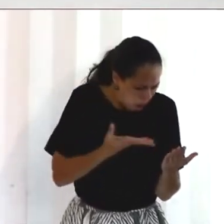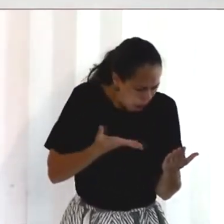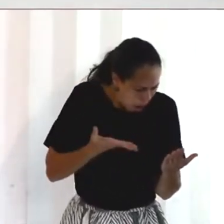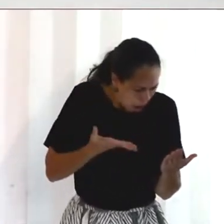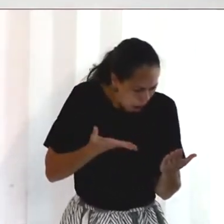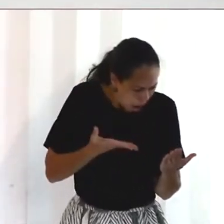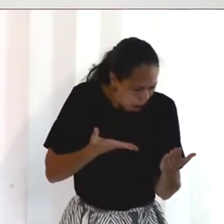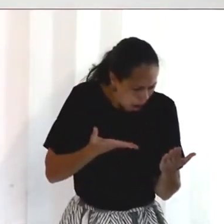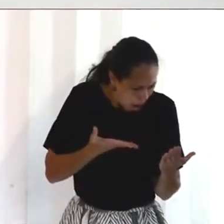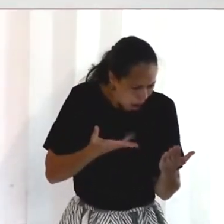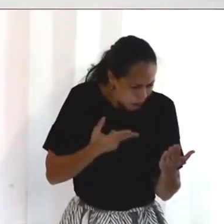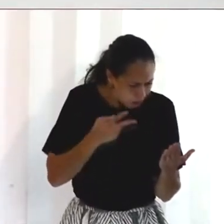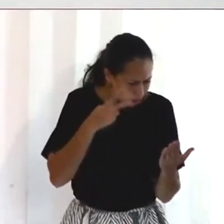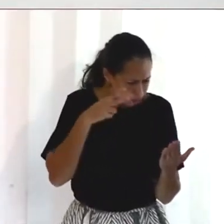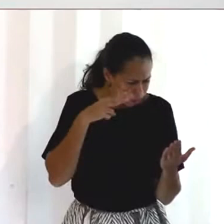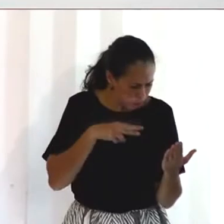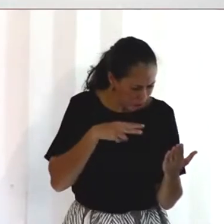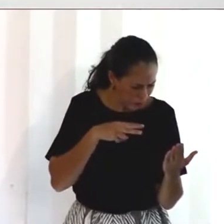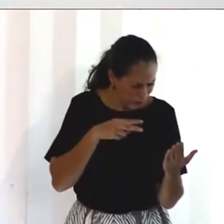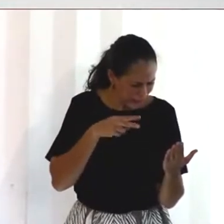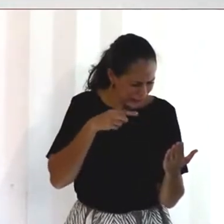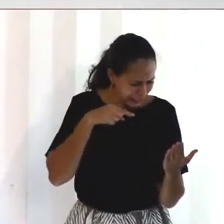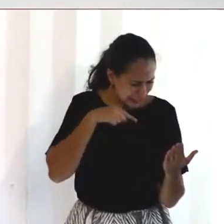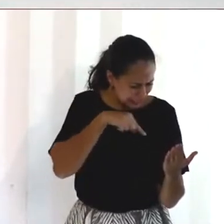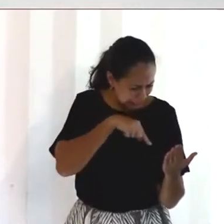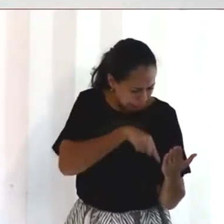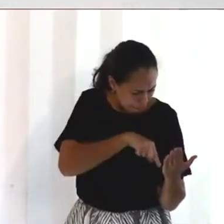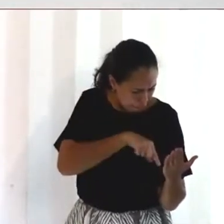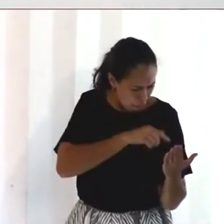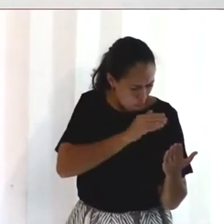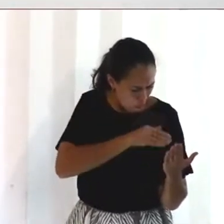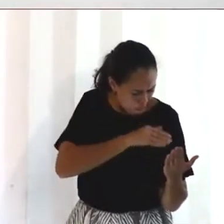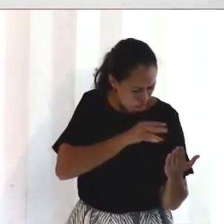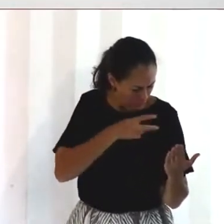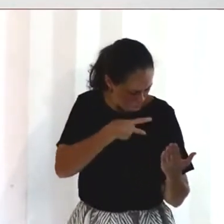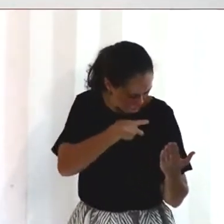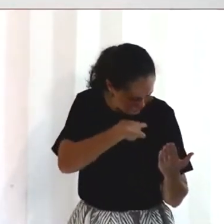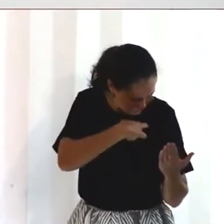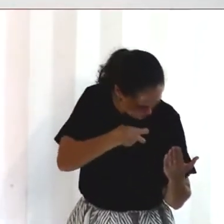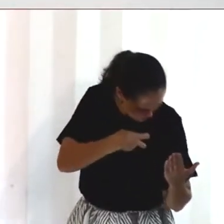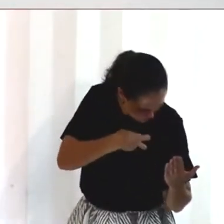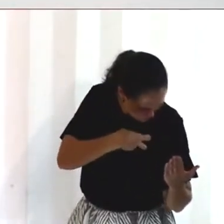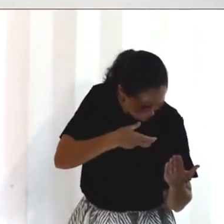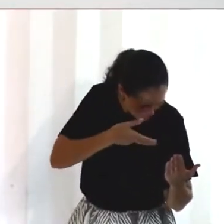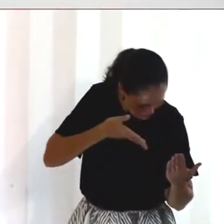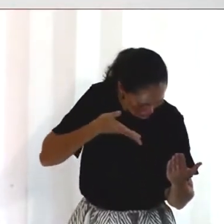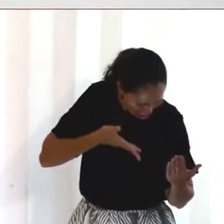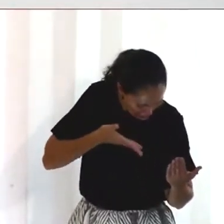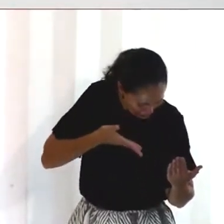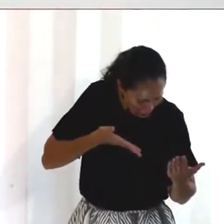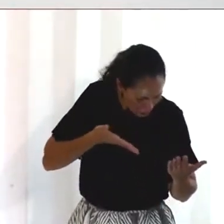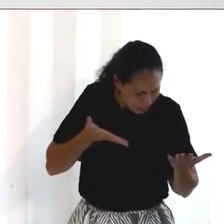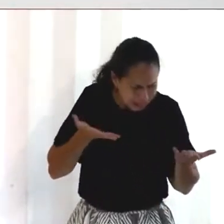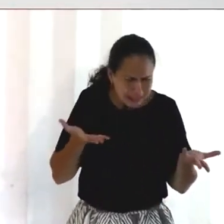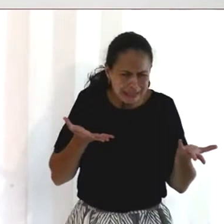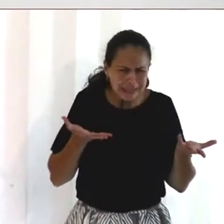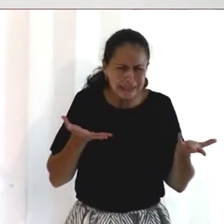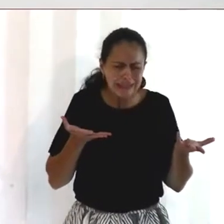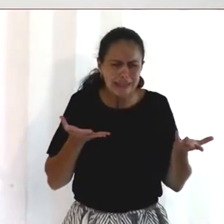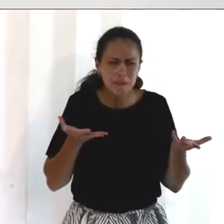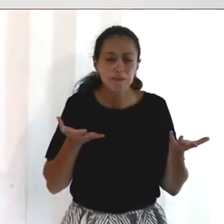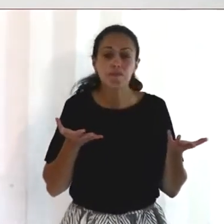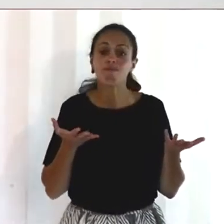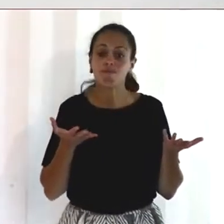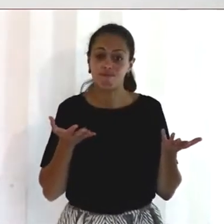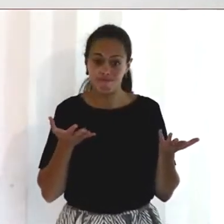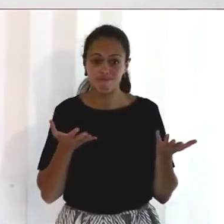diante de nós mostra a nossa não evangelização, o nosso não amor ao próximo. A palavra diante de nós mostra